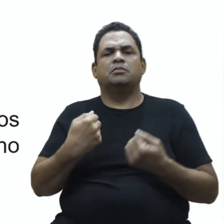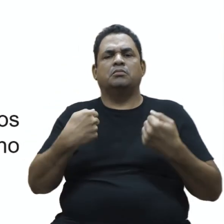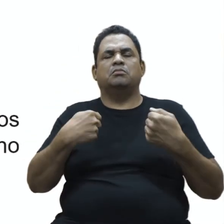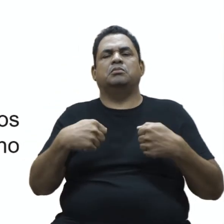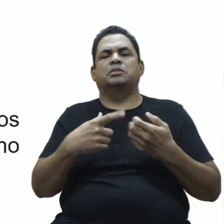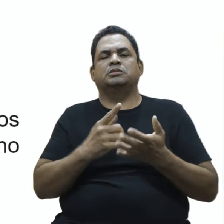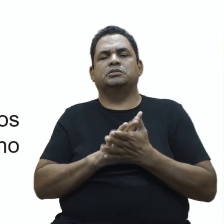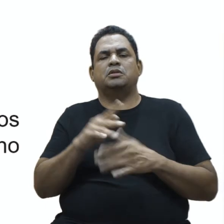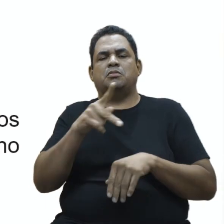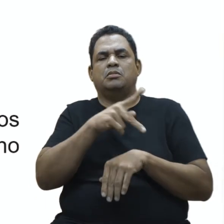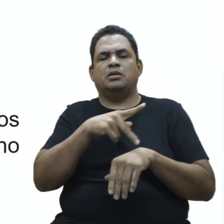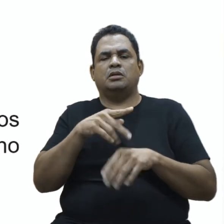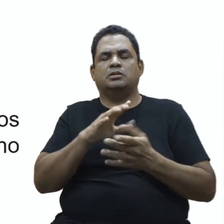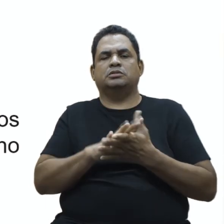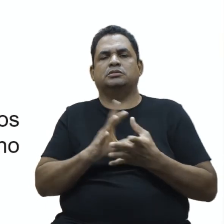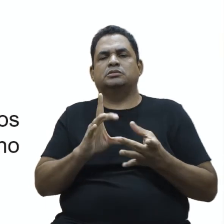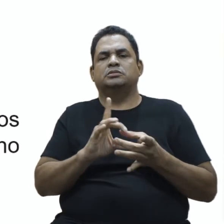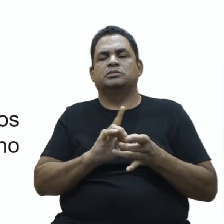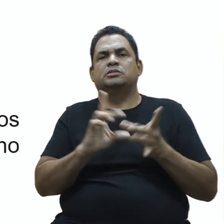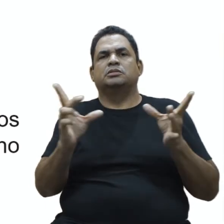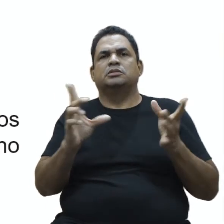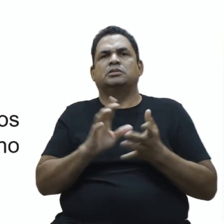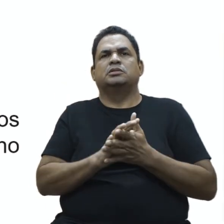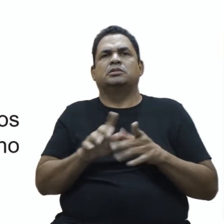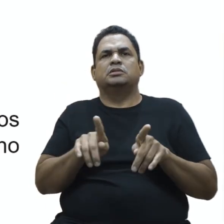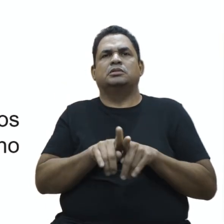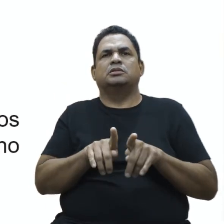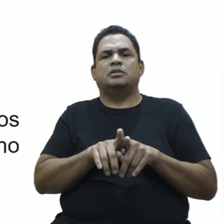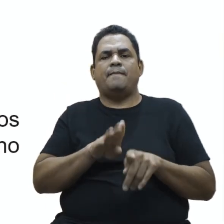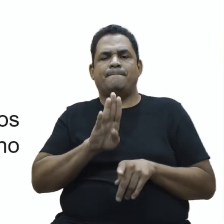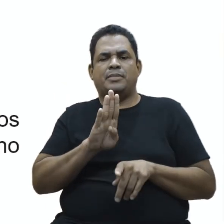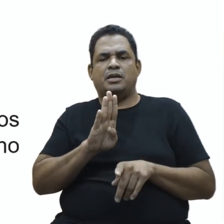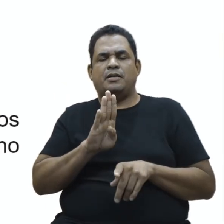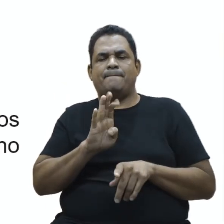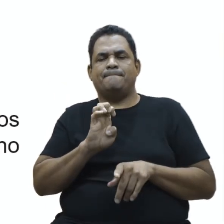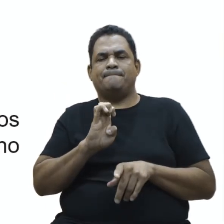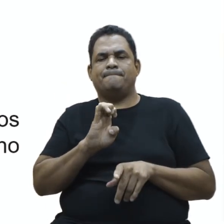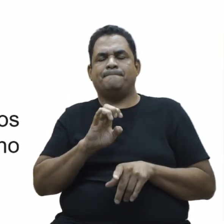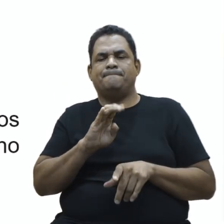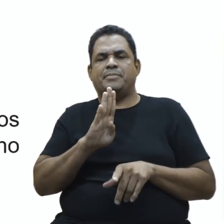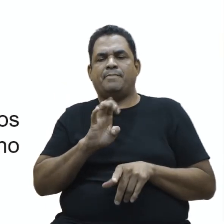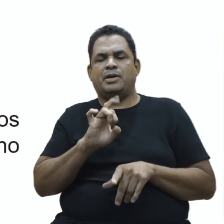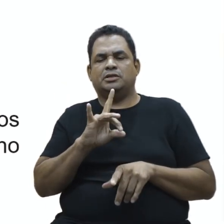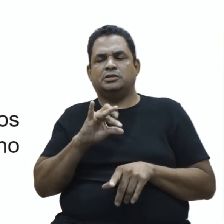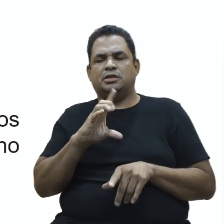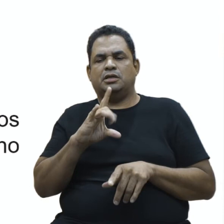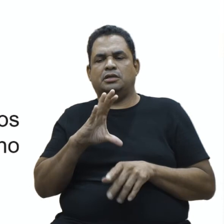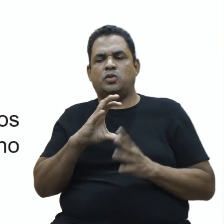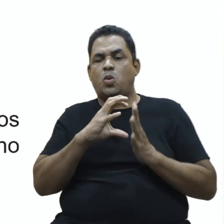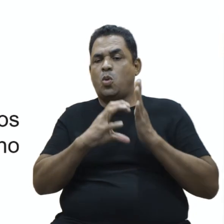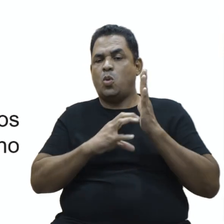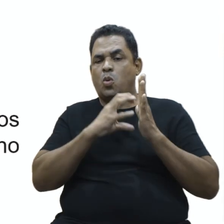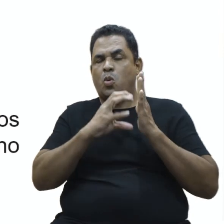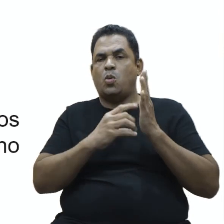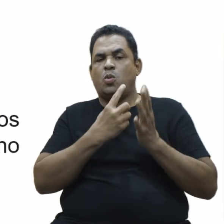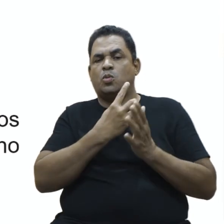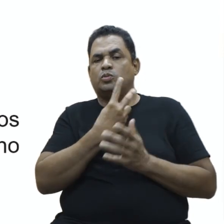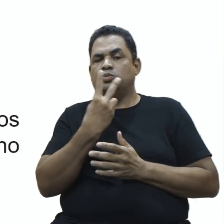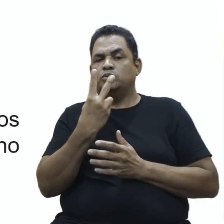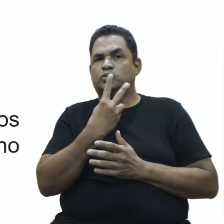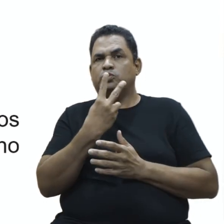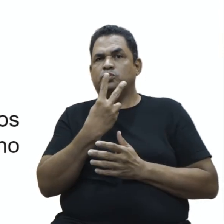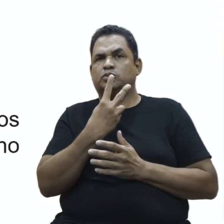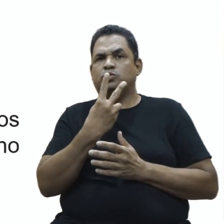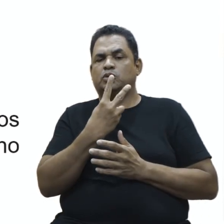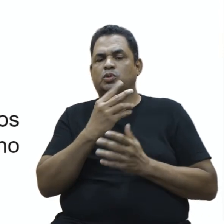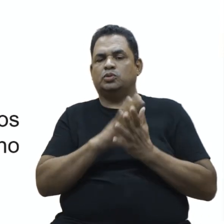país democrático. A gente tem também o bipartidarismo ou bipartidário, que é quando atuam apenas